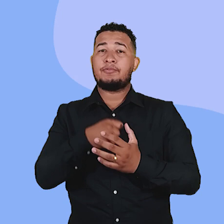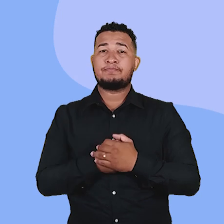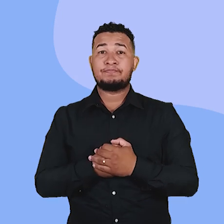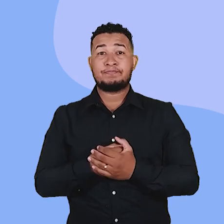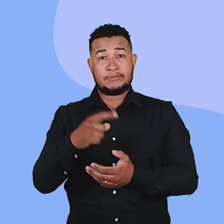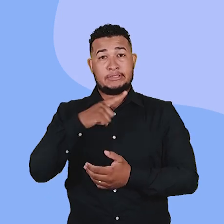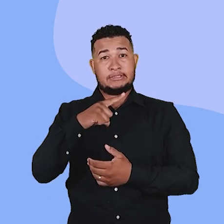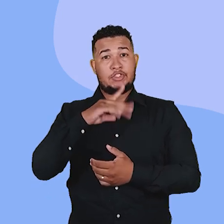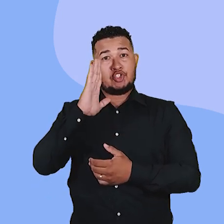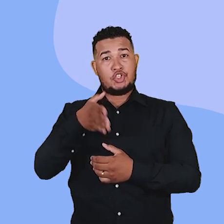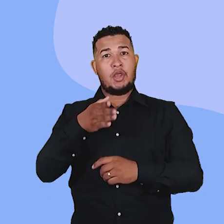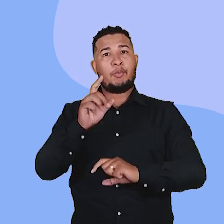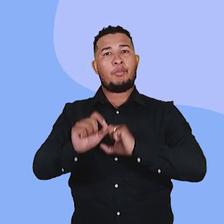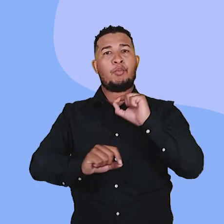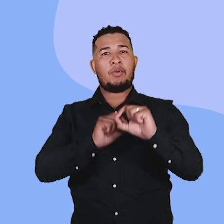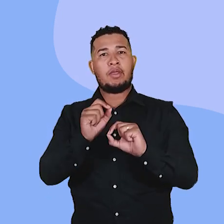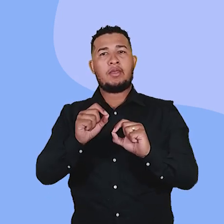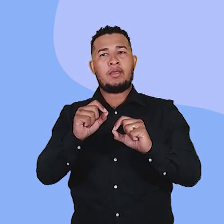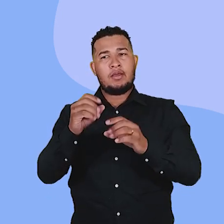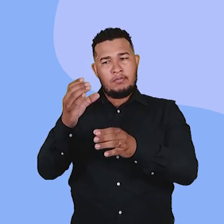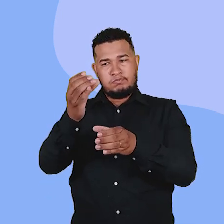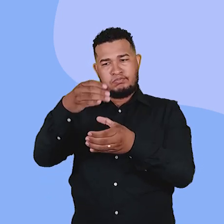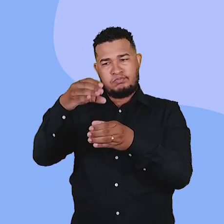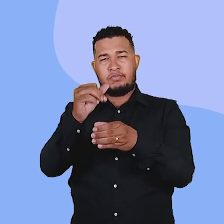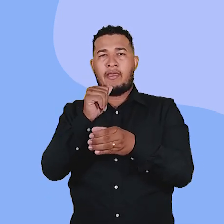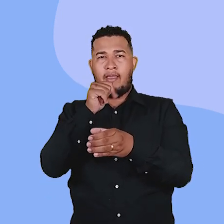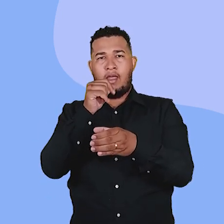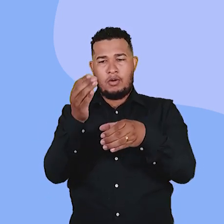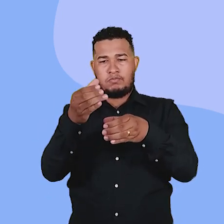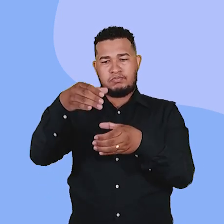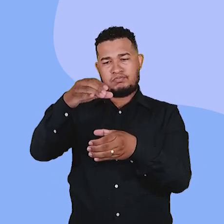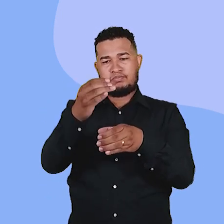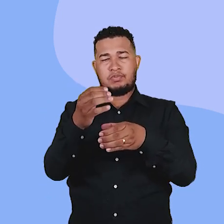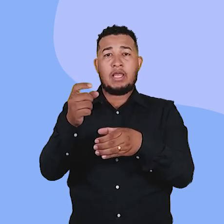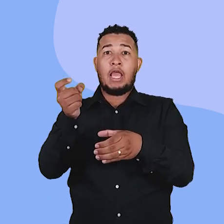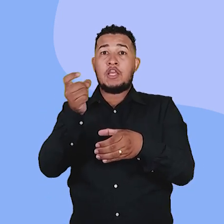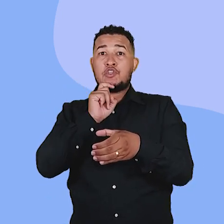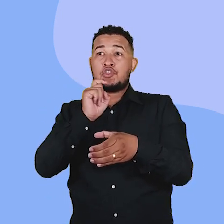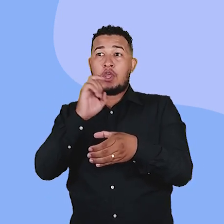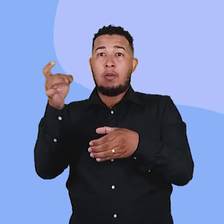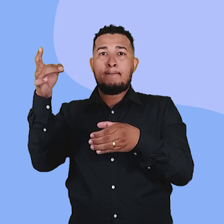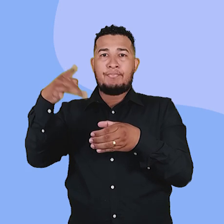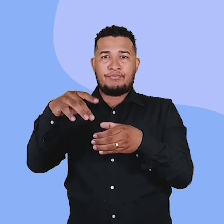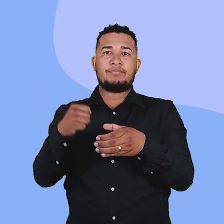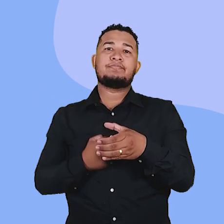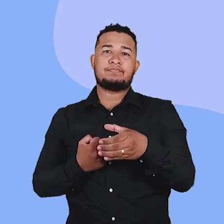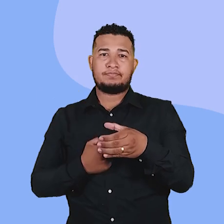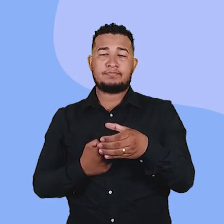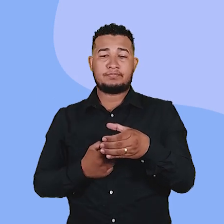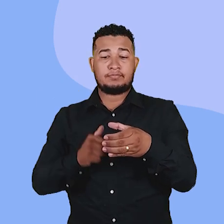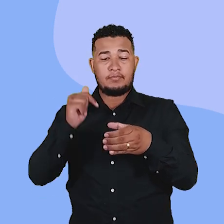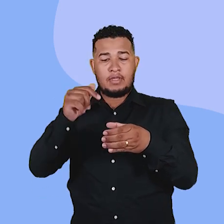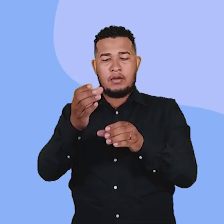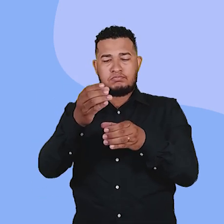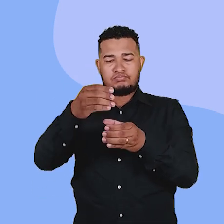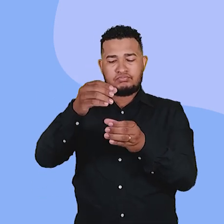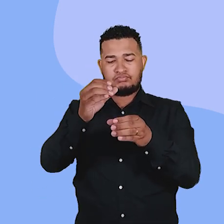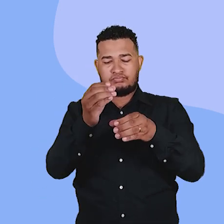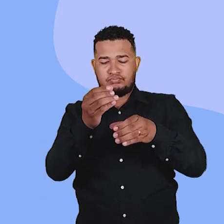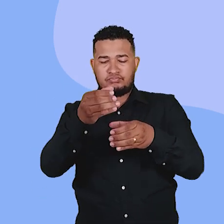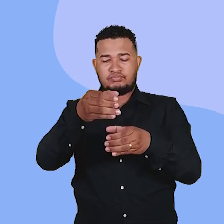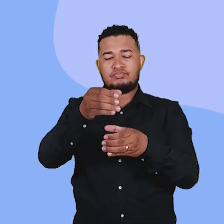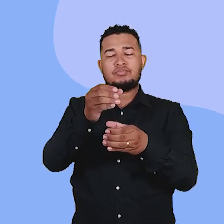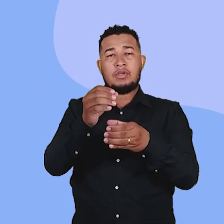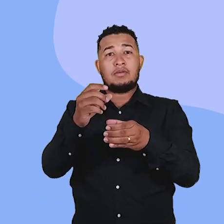Eu tenho aí o meu recipiente com a água e eu coloco gelo ali dentro. E aí o meu calor